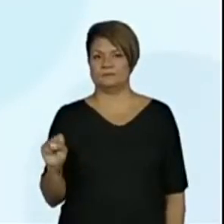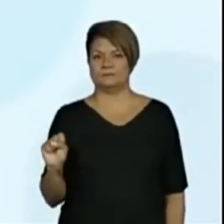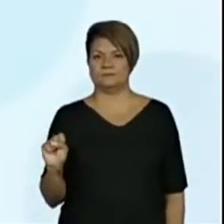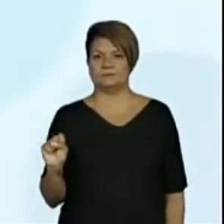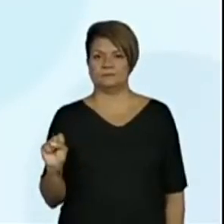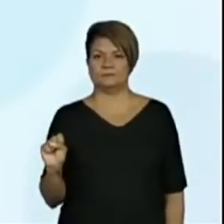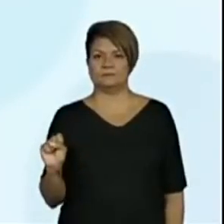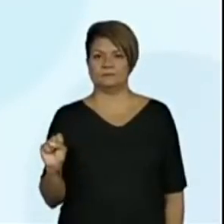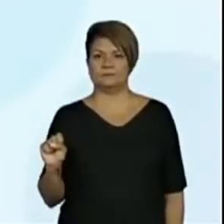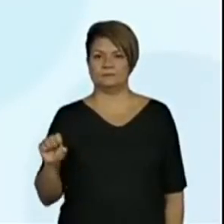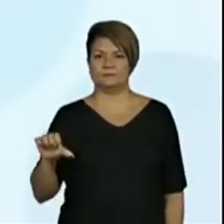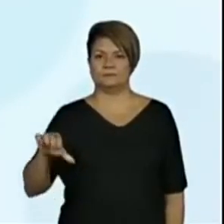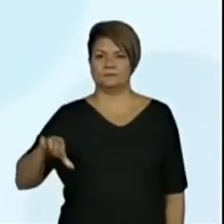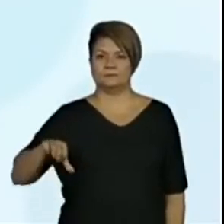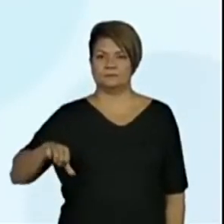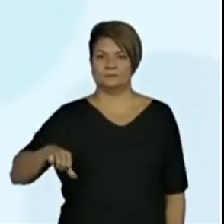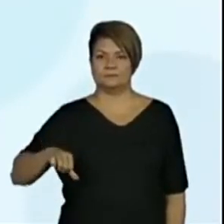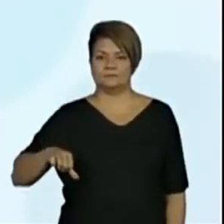oito,